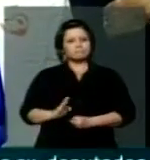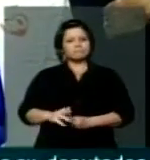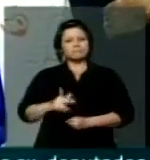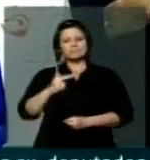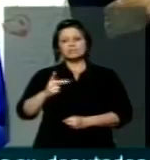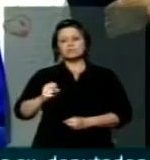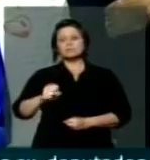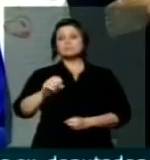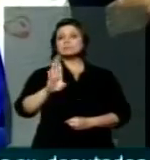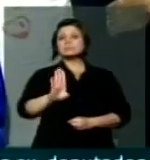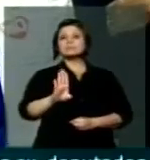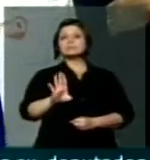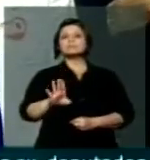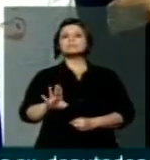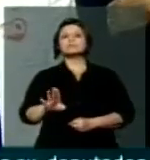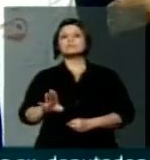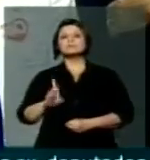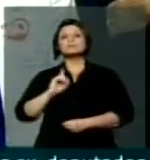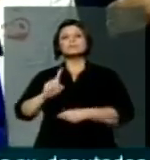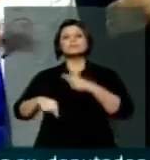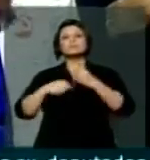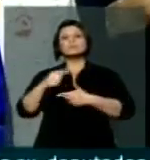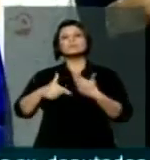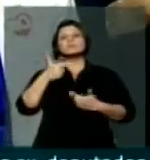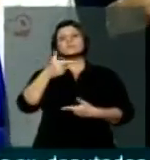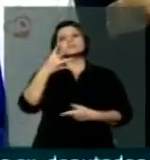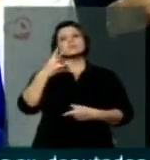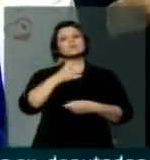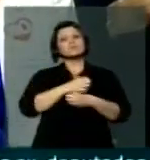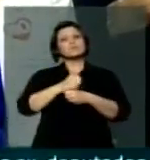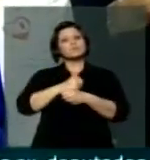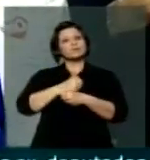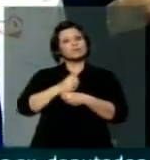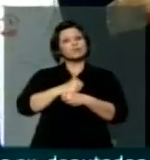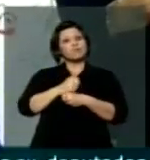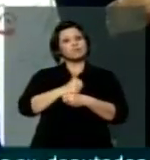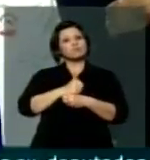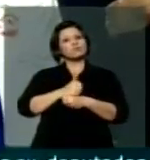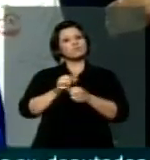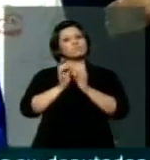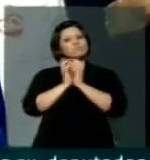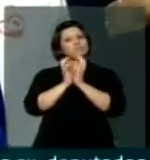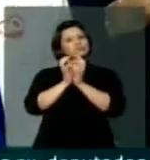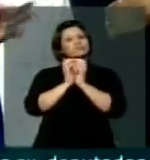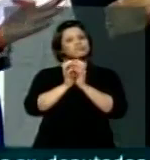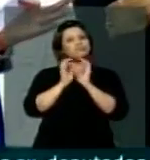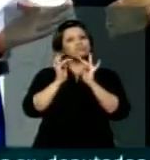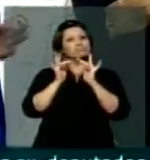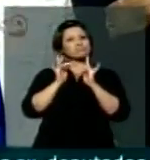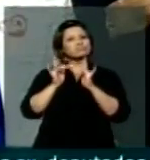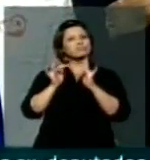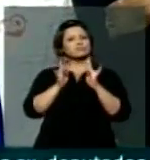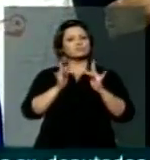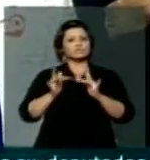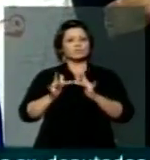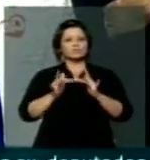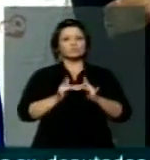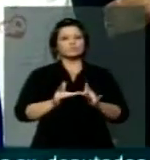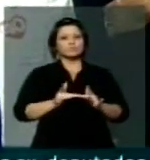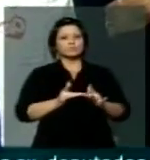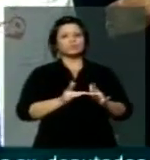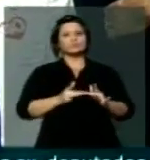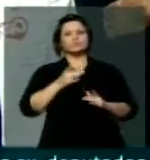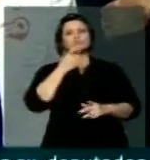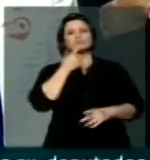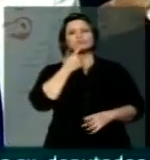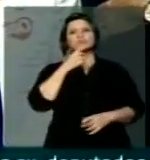do PSB, depois de 24 anos de convivência, eu considero